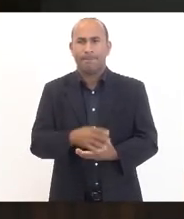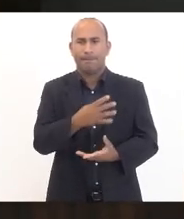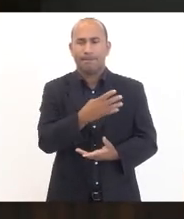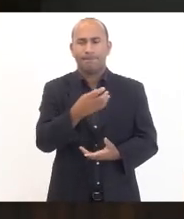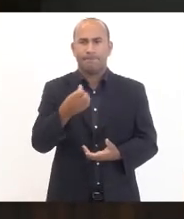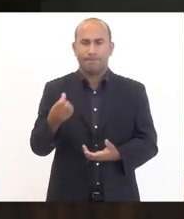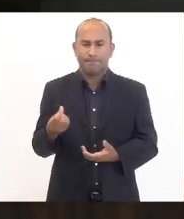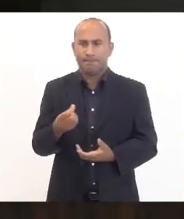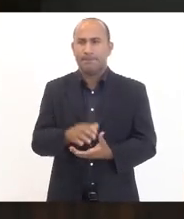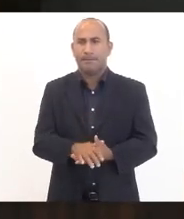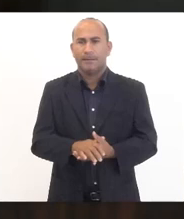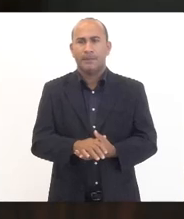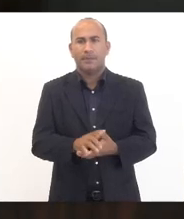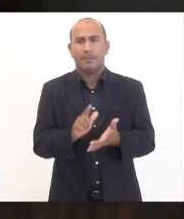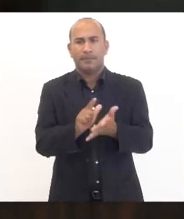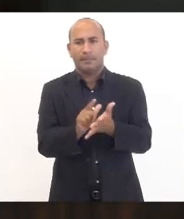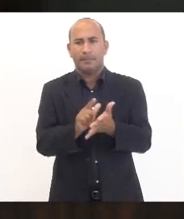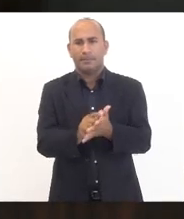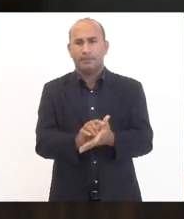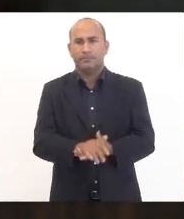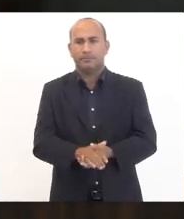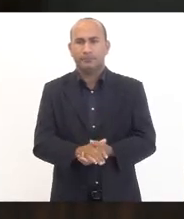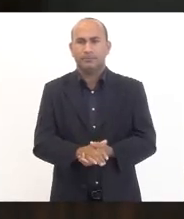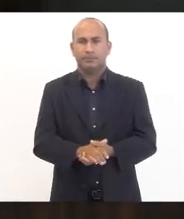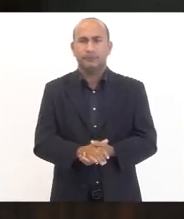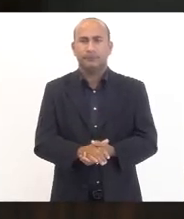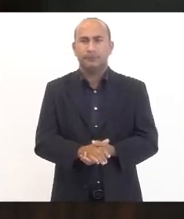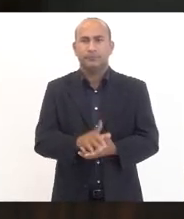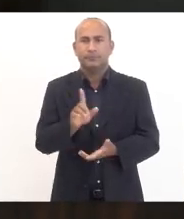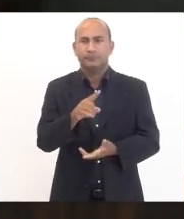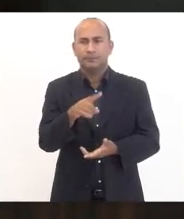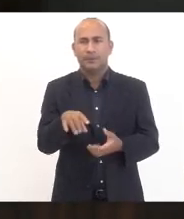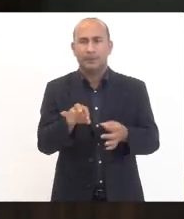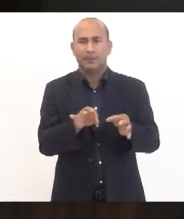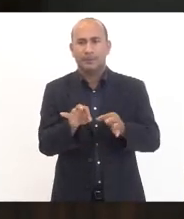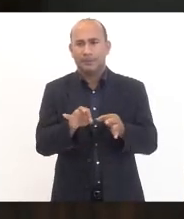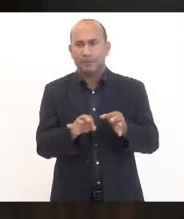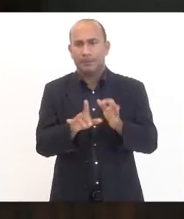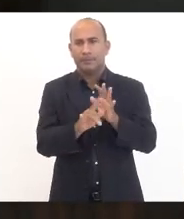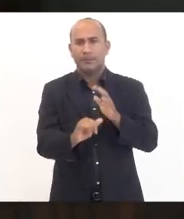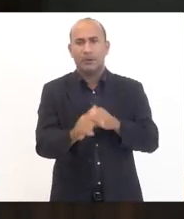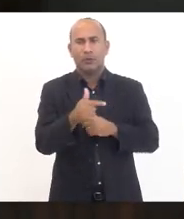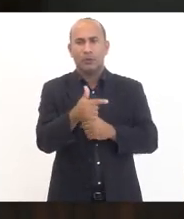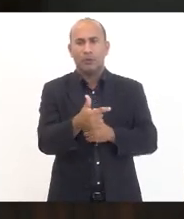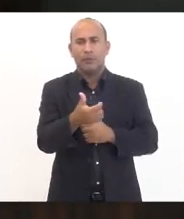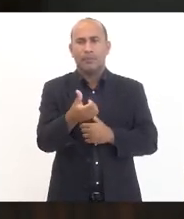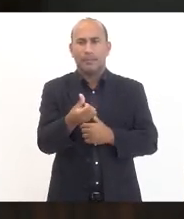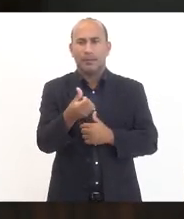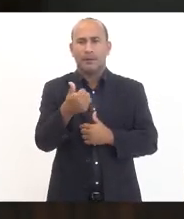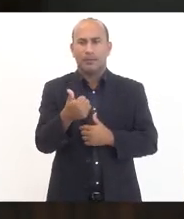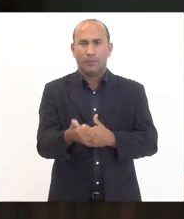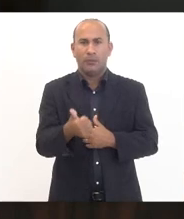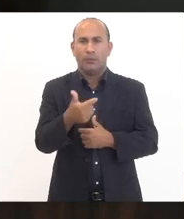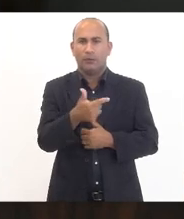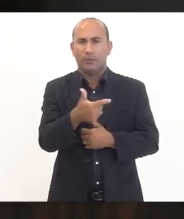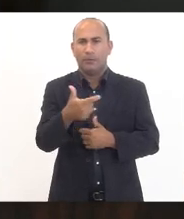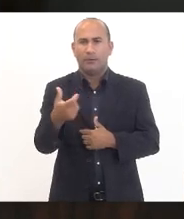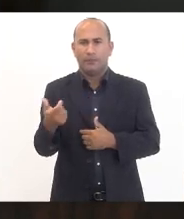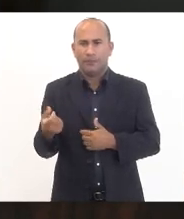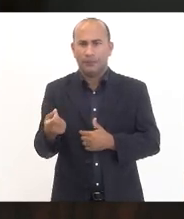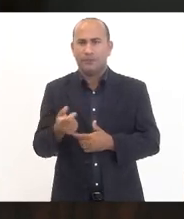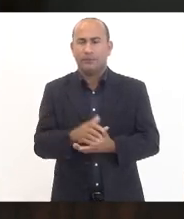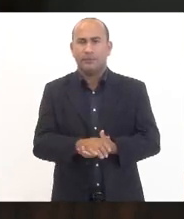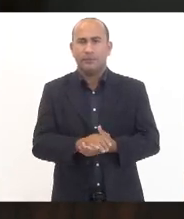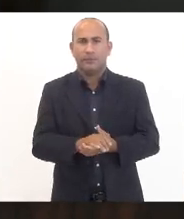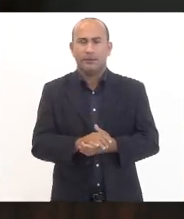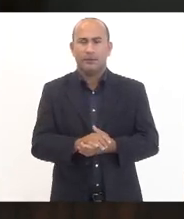46º, projeto da pauta. Veto total aposto ao projeto de lei número 261 de 2020, de autoria dos deputados Rodrigo